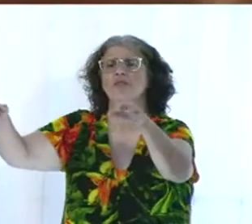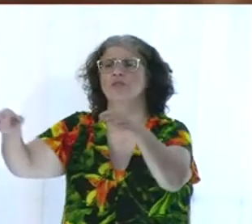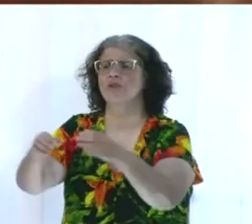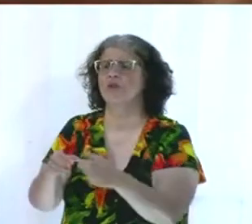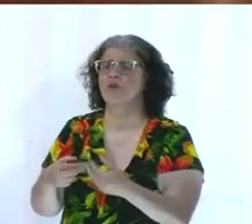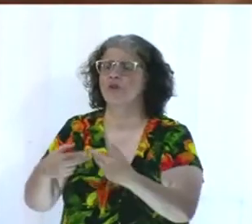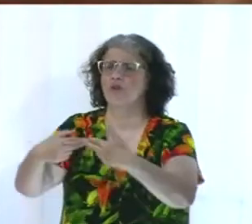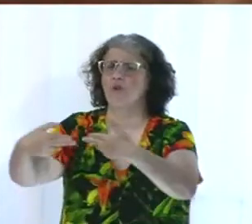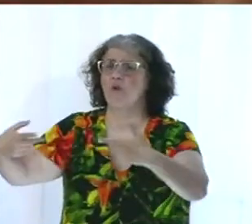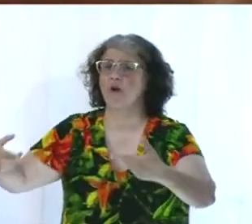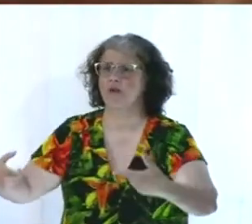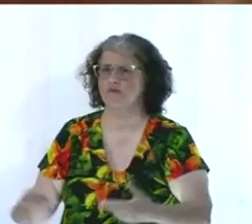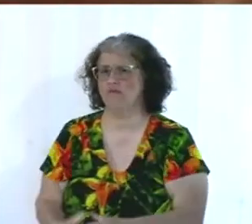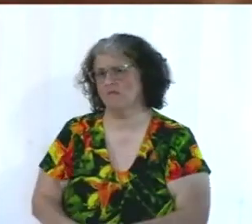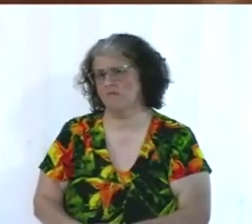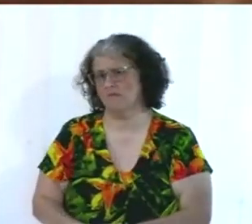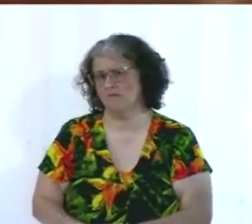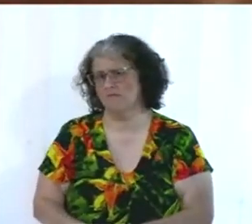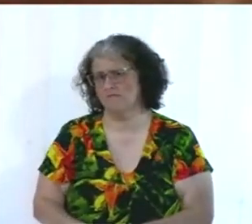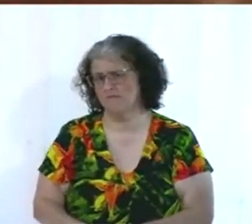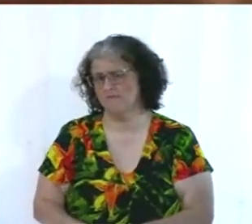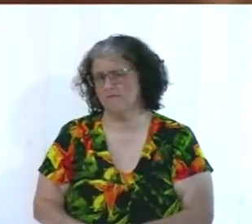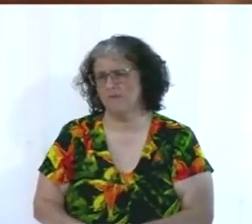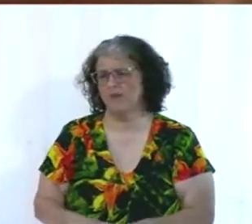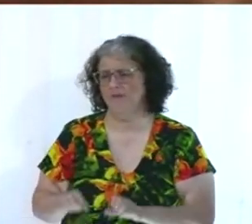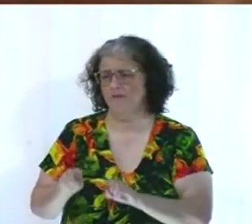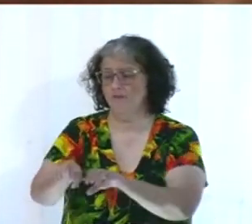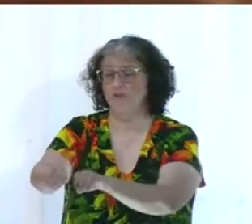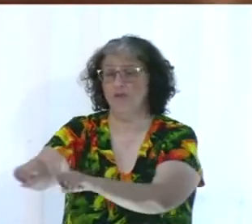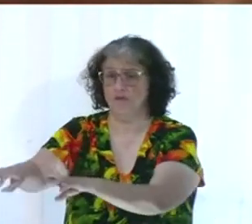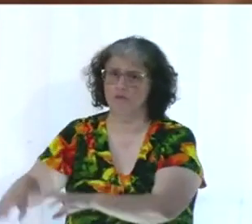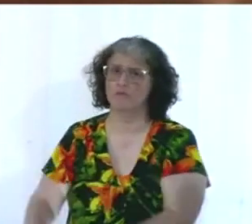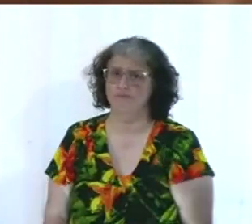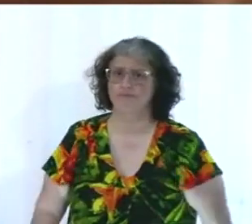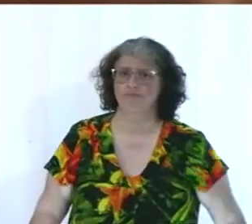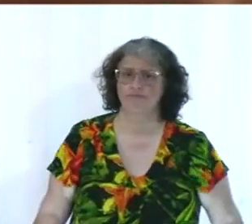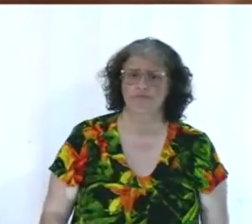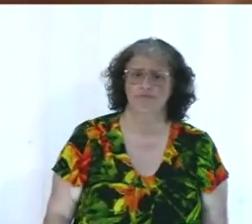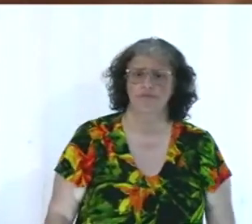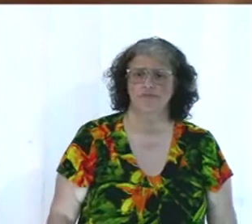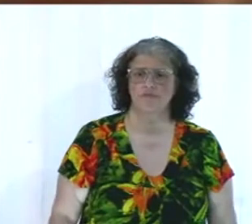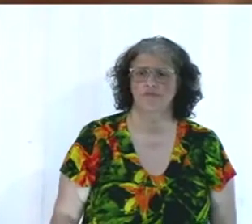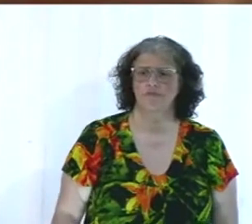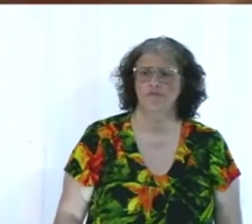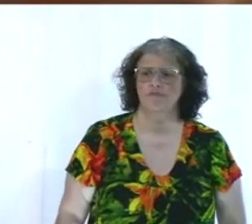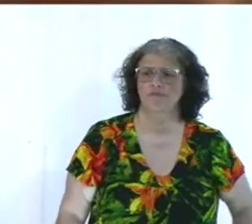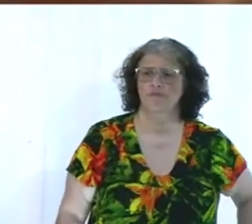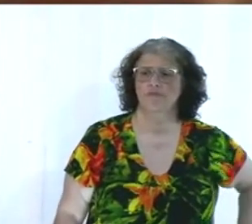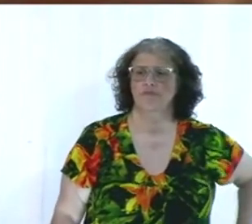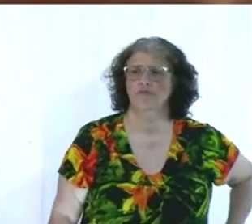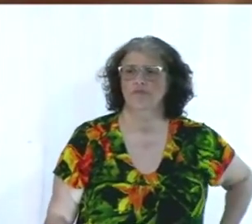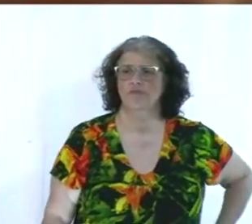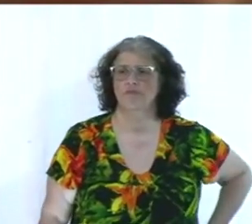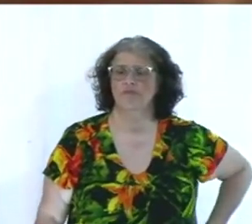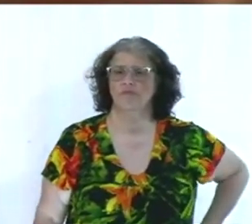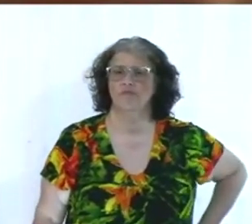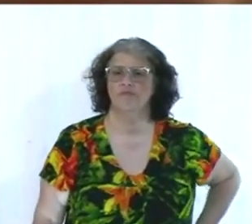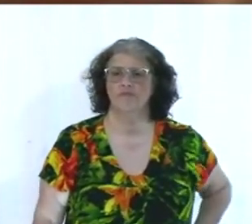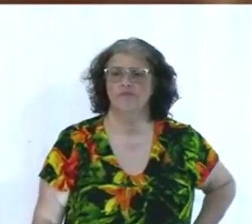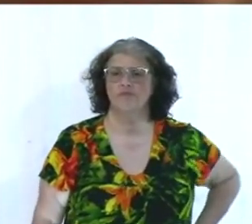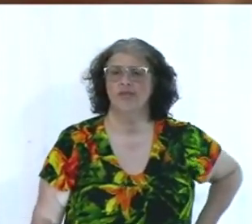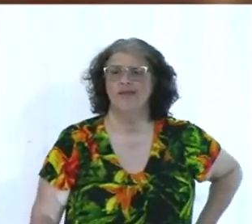E você precisa ensinar os seus filhos. Até esqueci de pedir para as minhas queridas crianças fazerem o desenho, mas dá tempo ainda, viu,